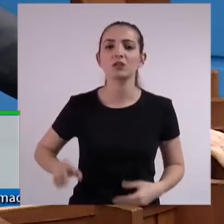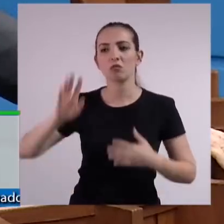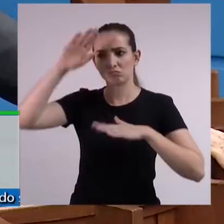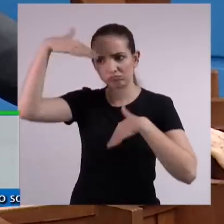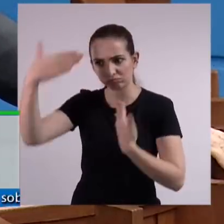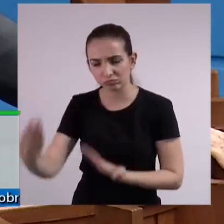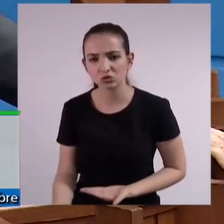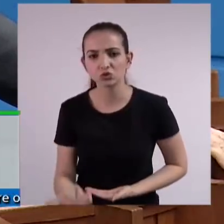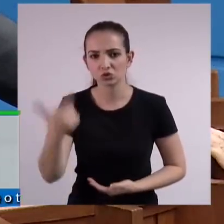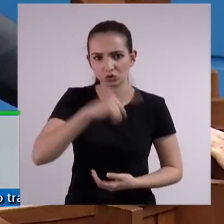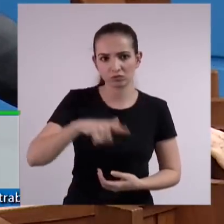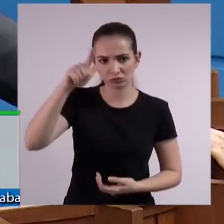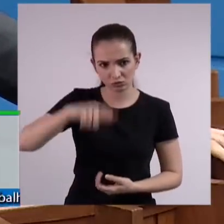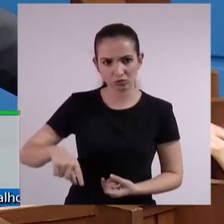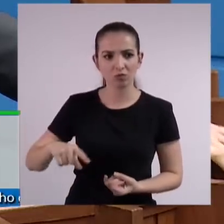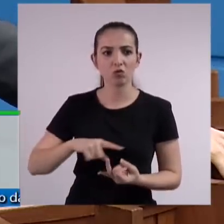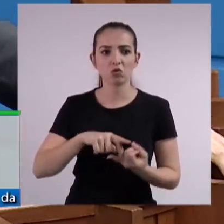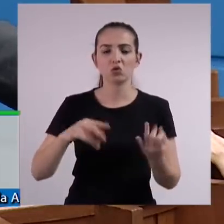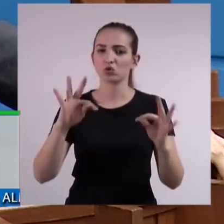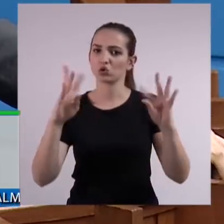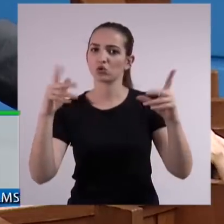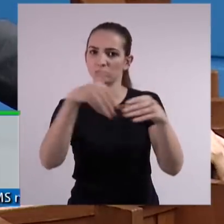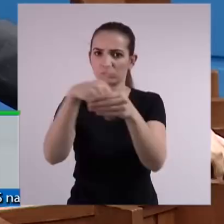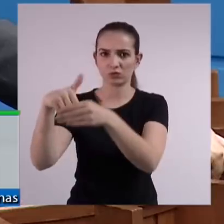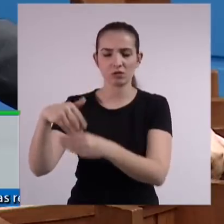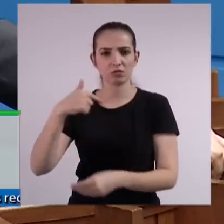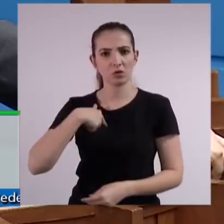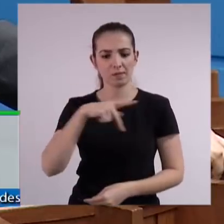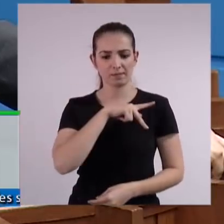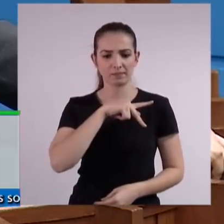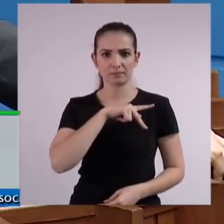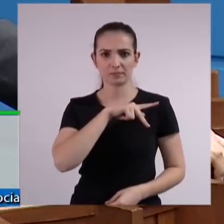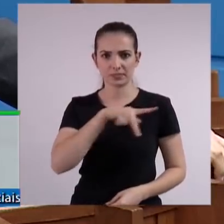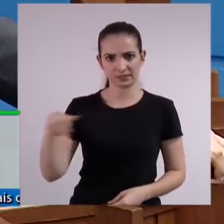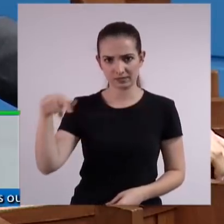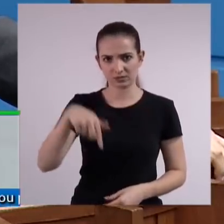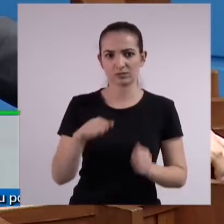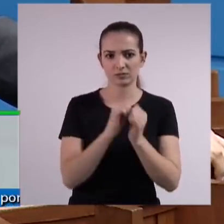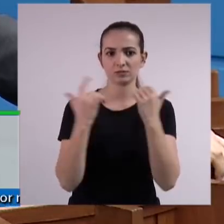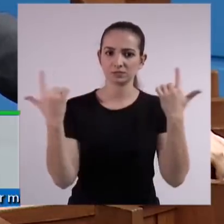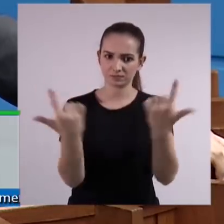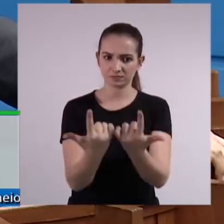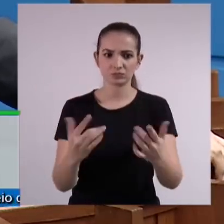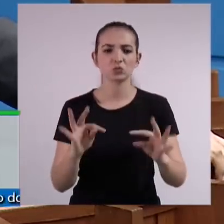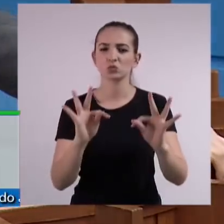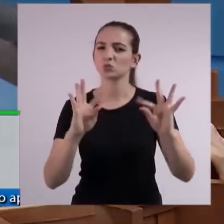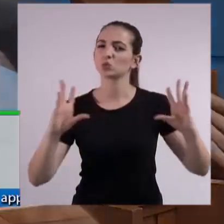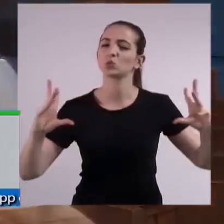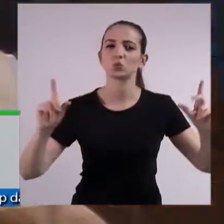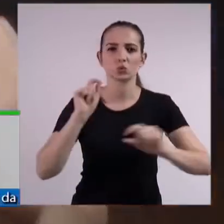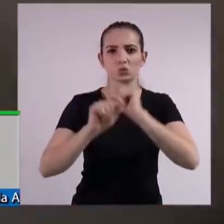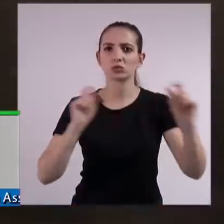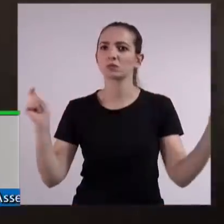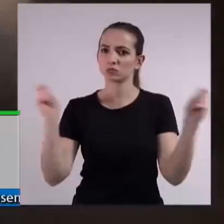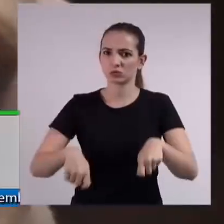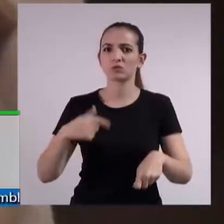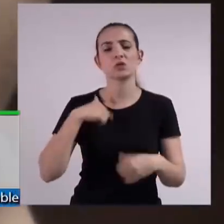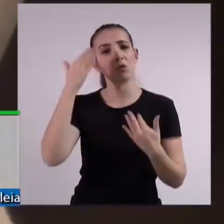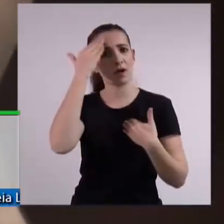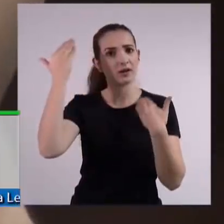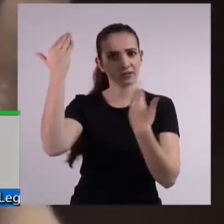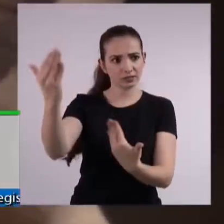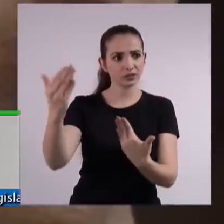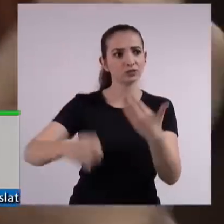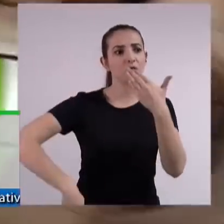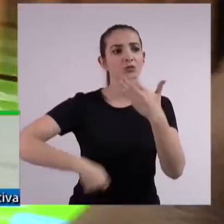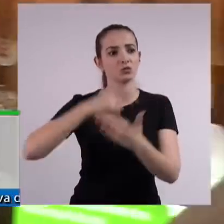por unanimidade, ser presidente desta Casa de Leis. Tudo aquilo que foi possível, e aqui agradeço